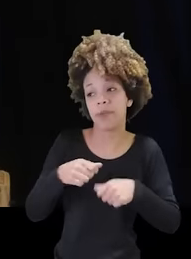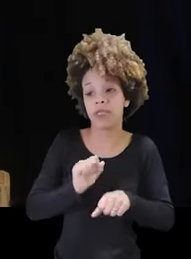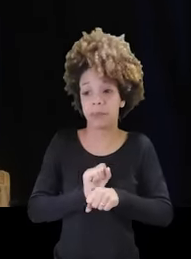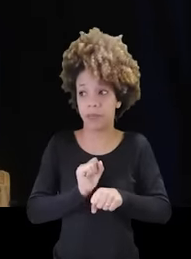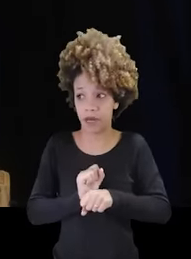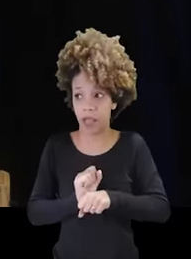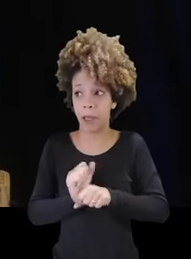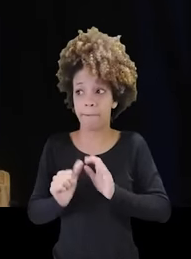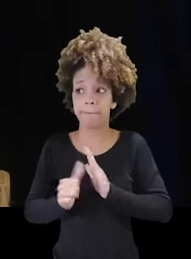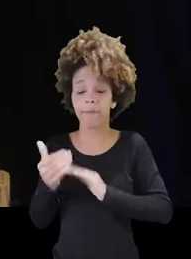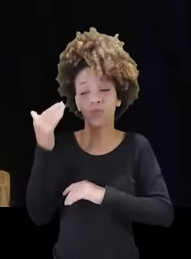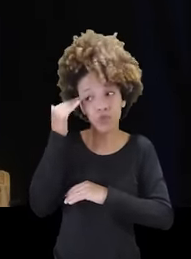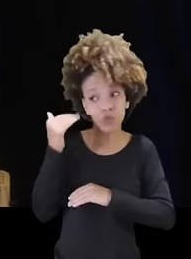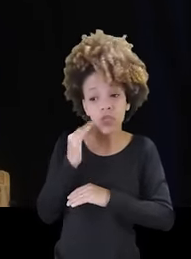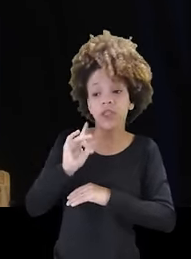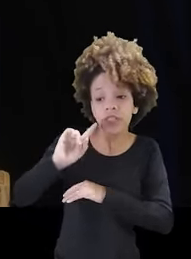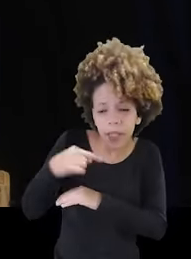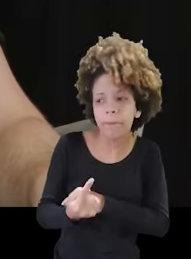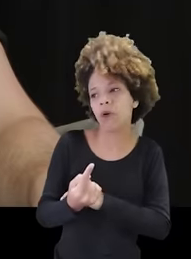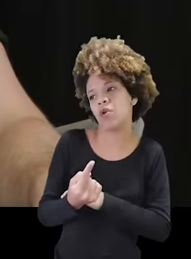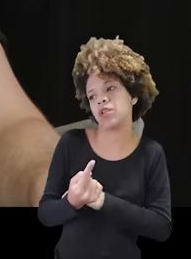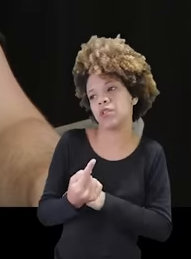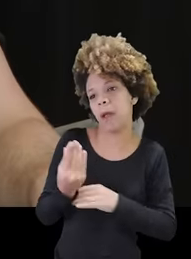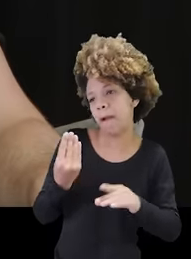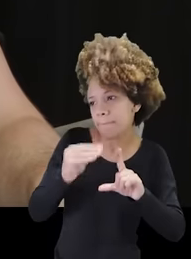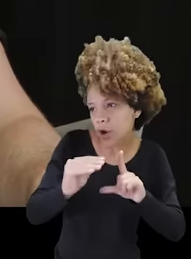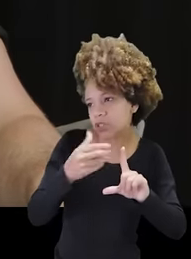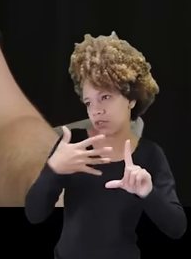primeiro sair na Coreia e no dia seguinte eles postam na Netflix